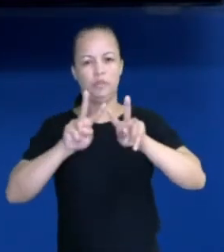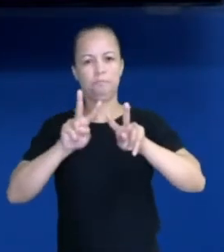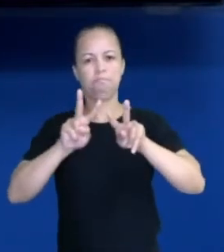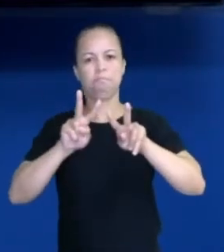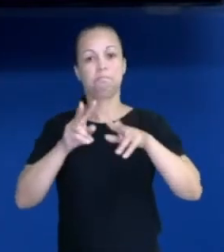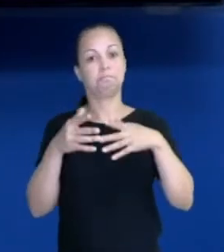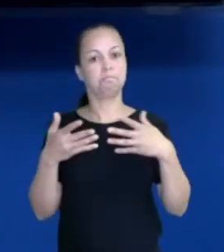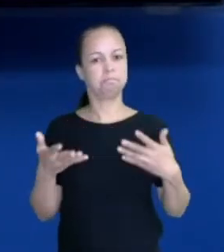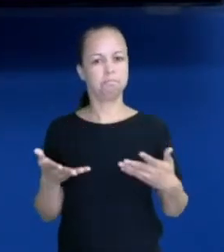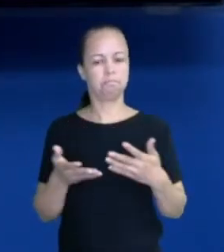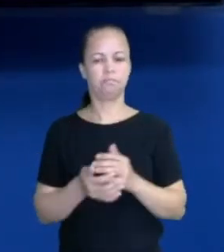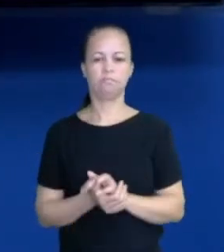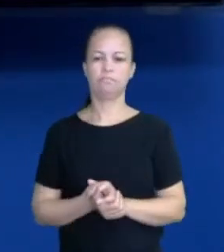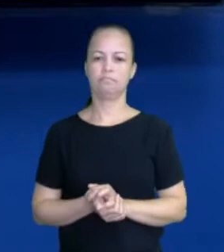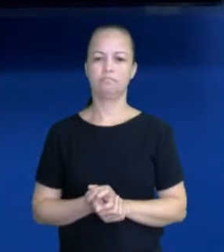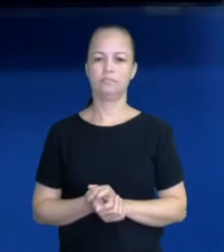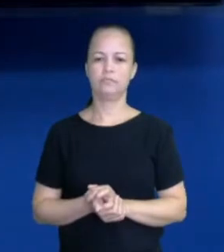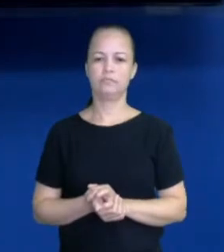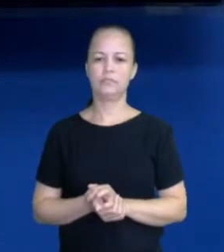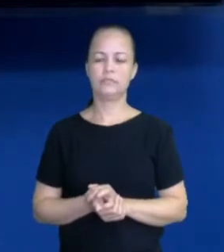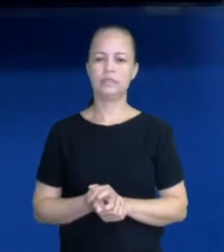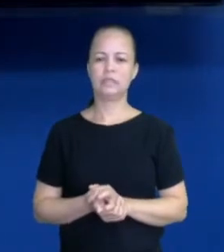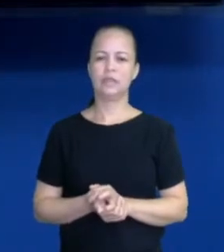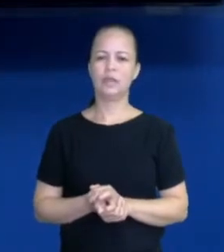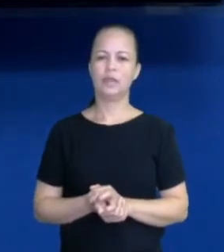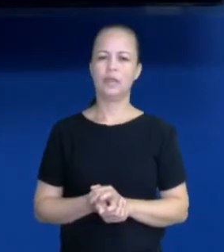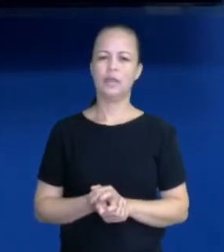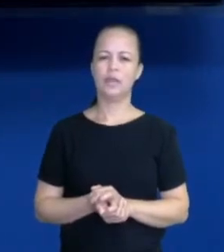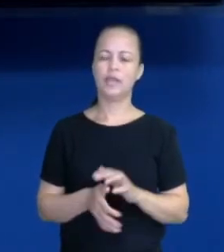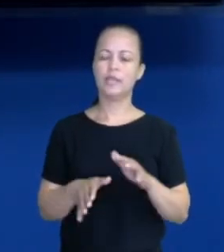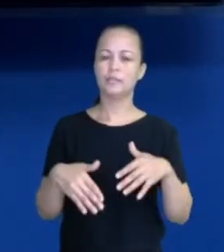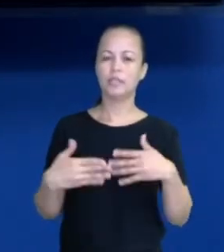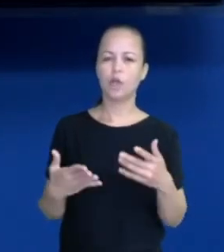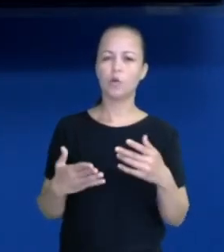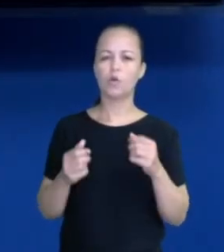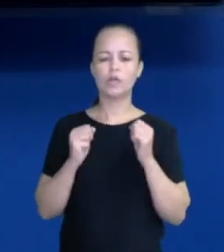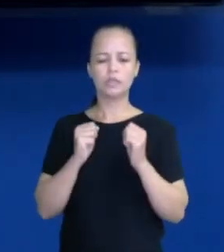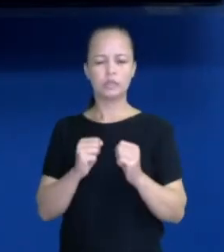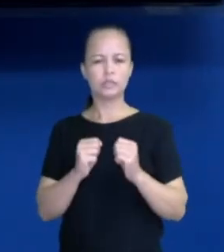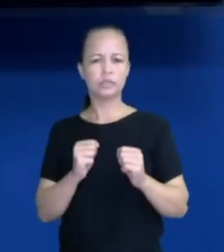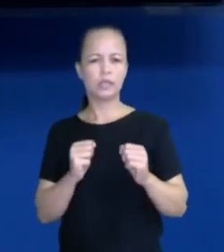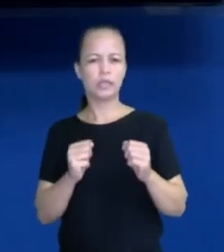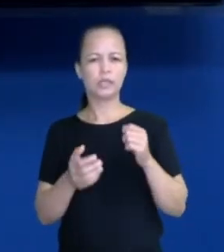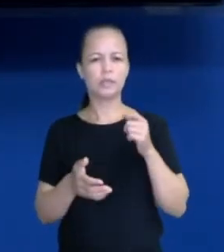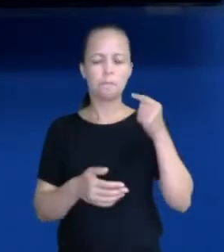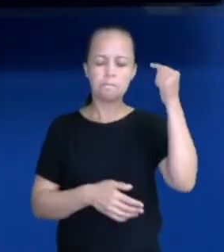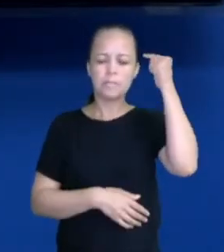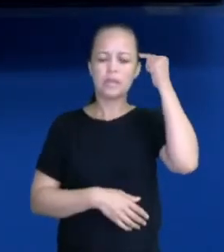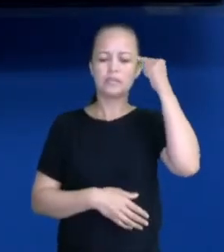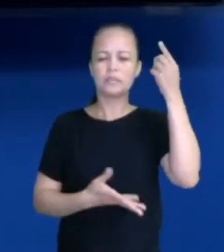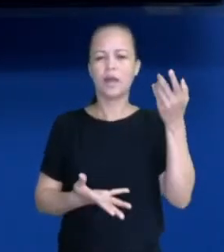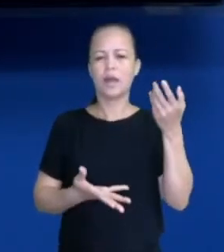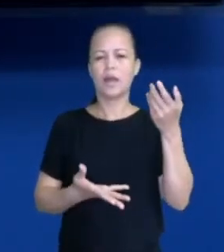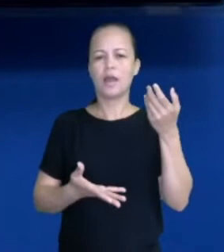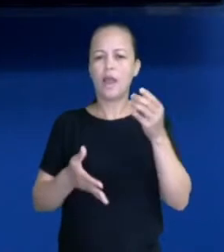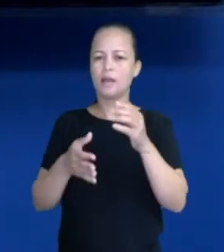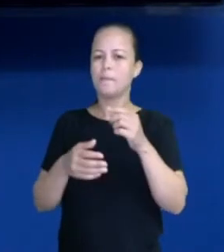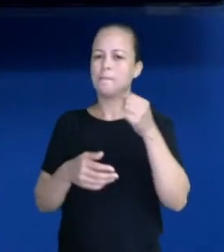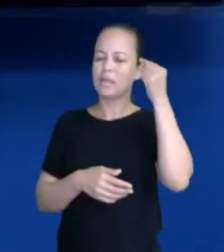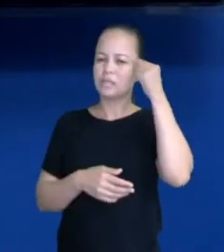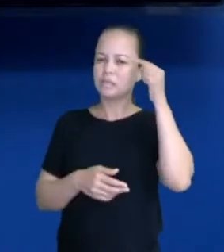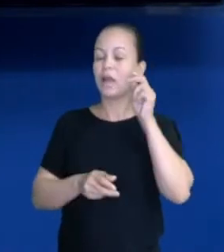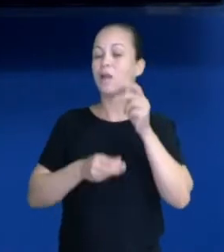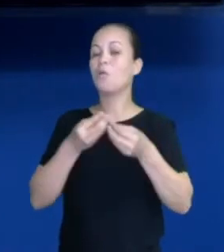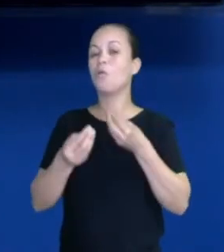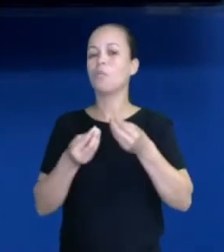amores, a gente deve sempre se policiar. Sempre a liberdade existe, porém, há